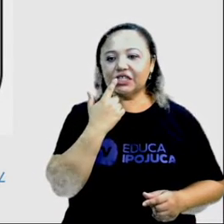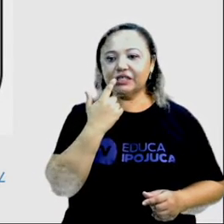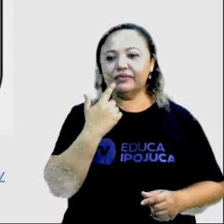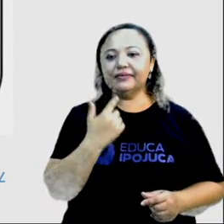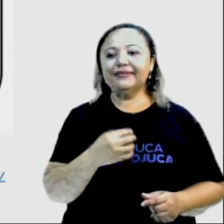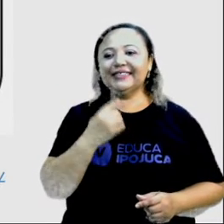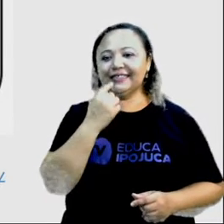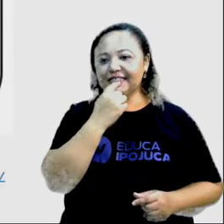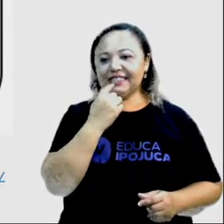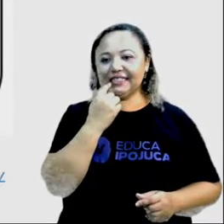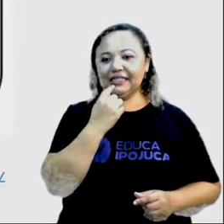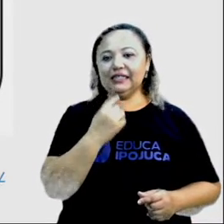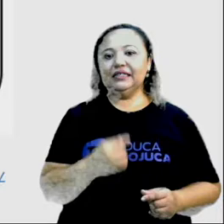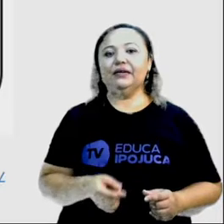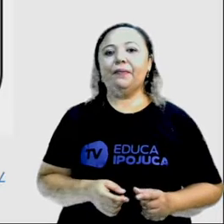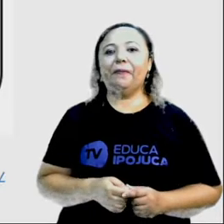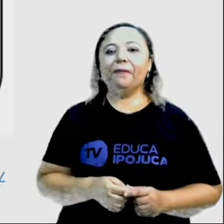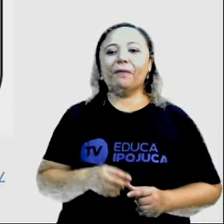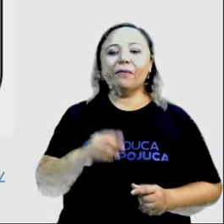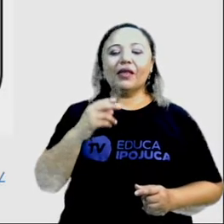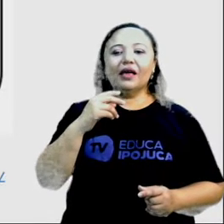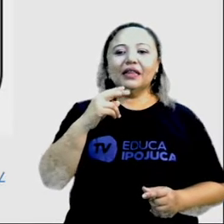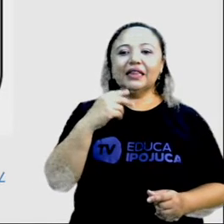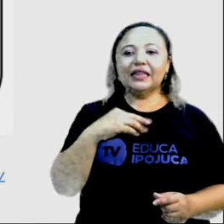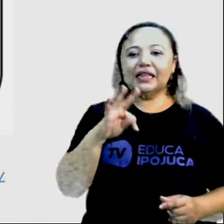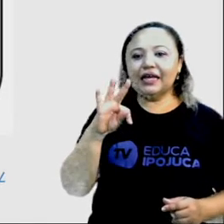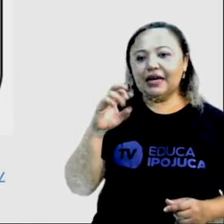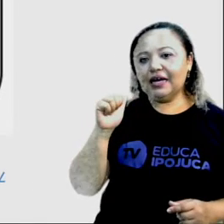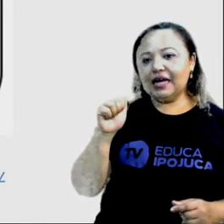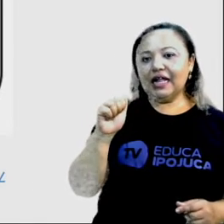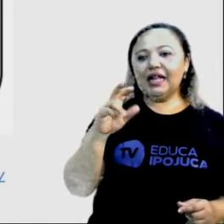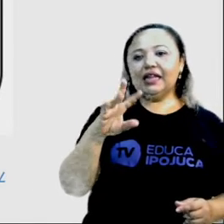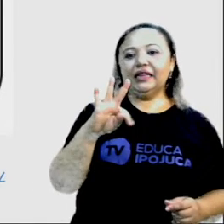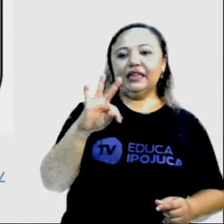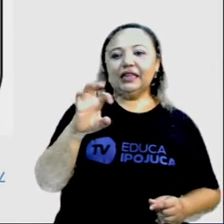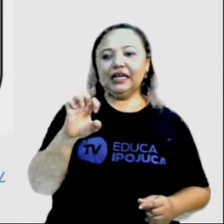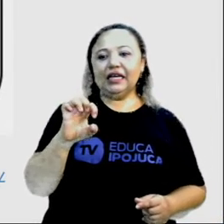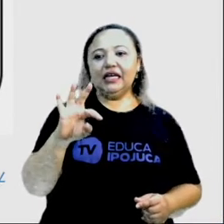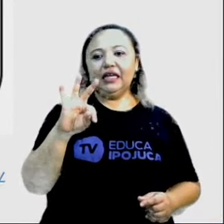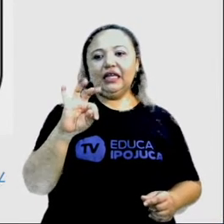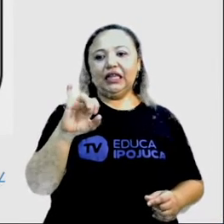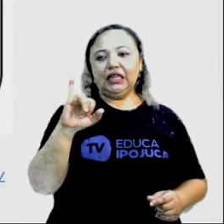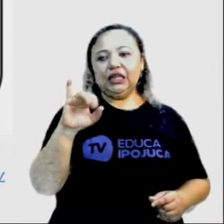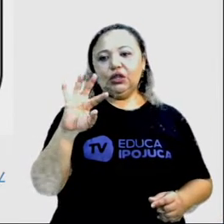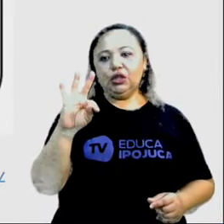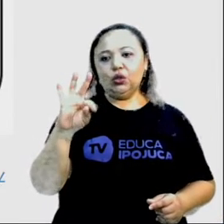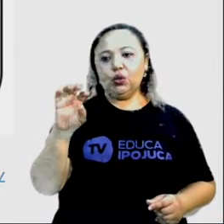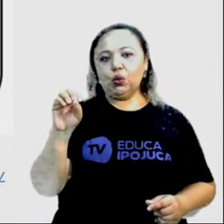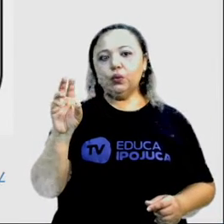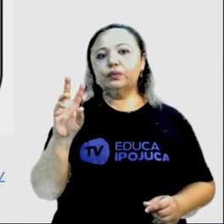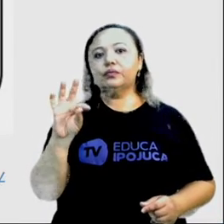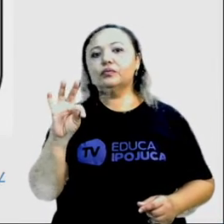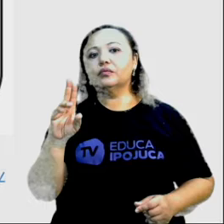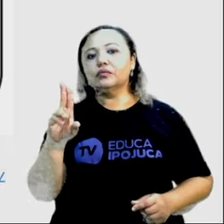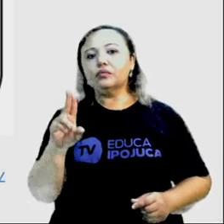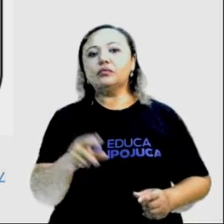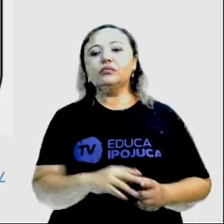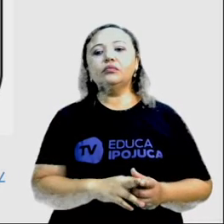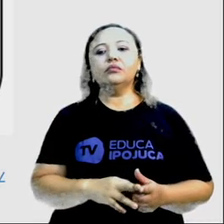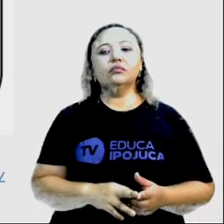língua entre os dentes. Tá, té, ti, to, tu. Aí temos